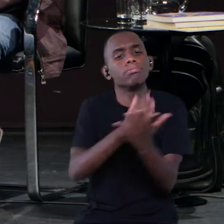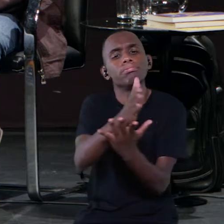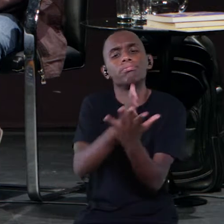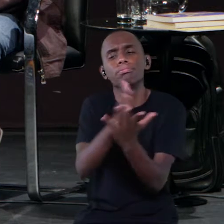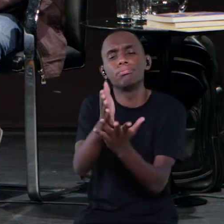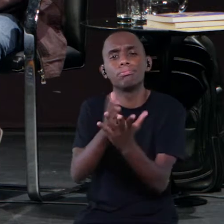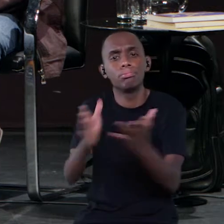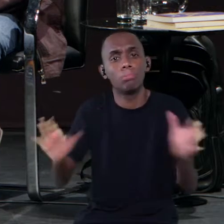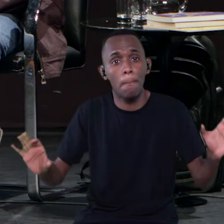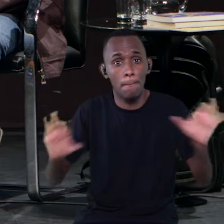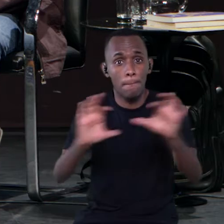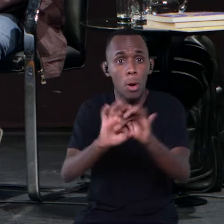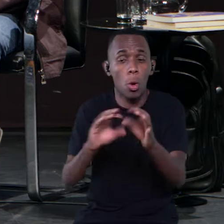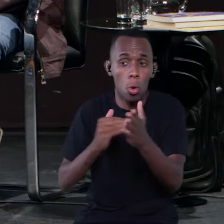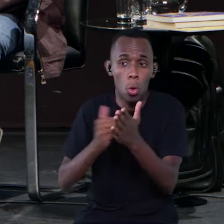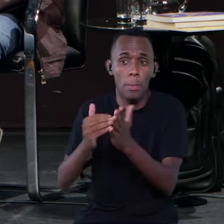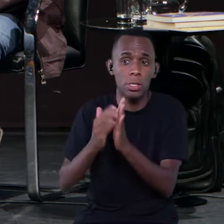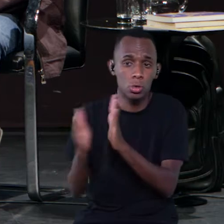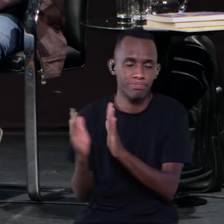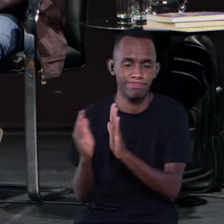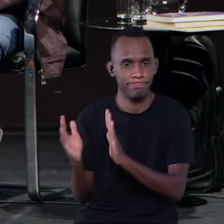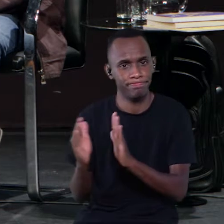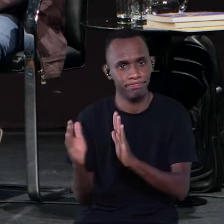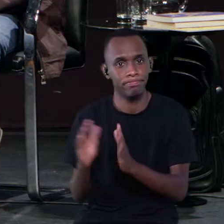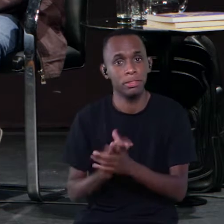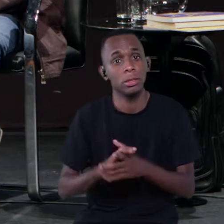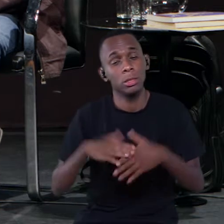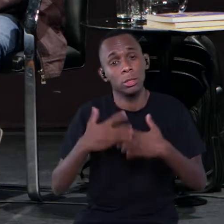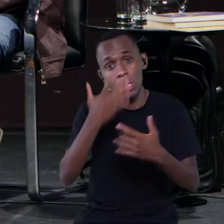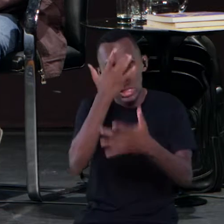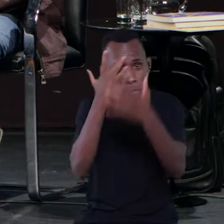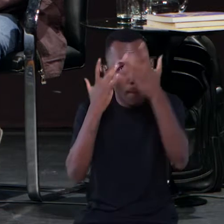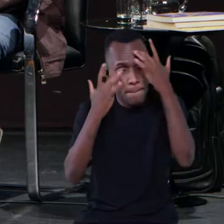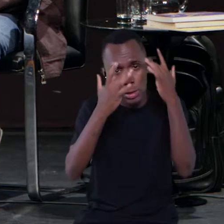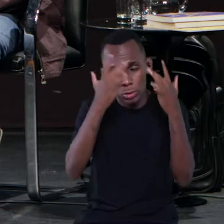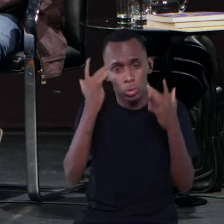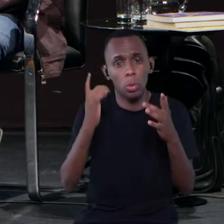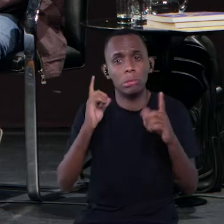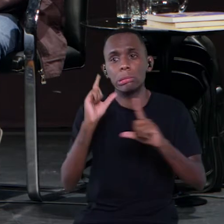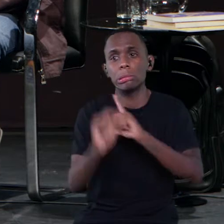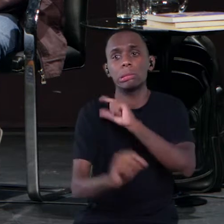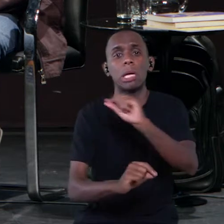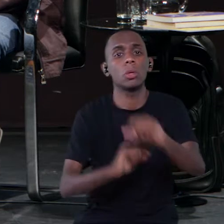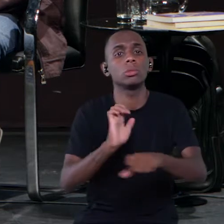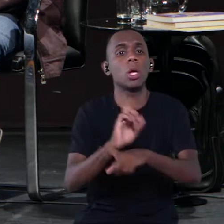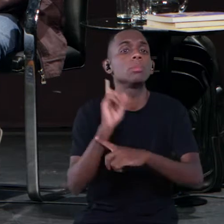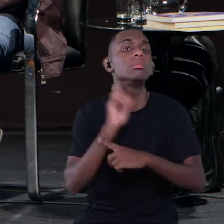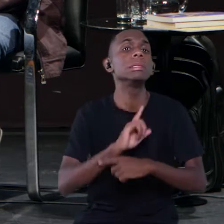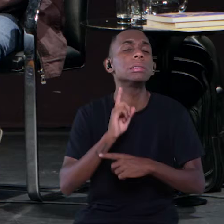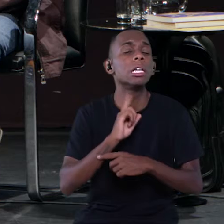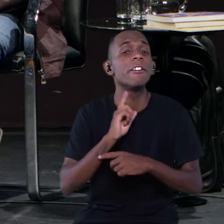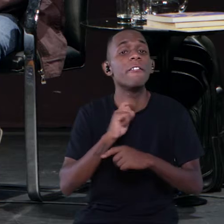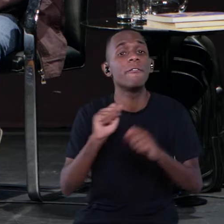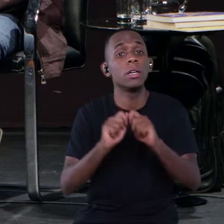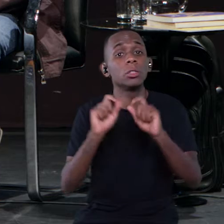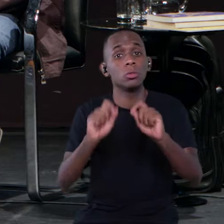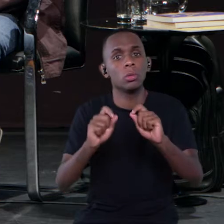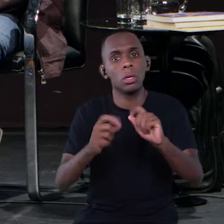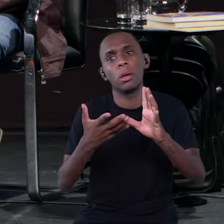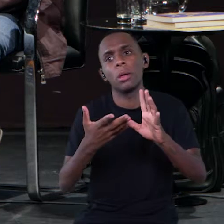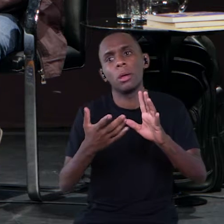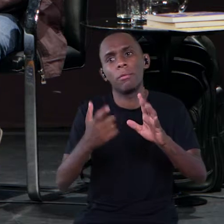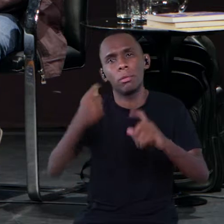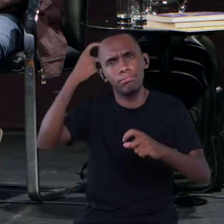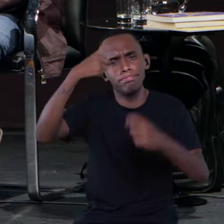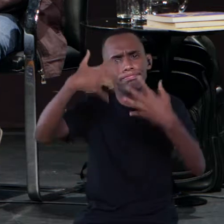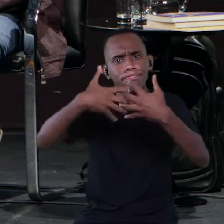interdisciplinaridade surgiu ali, aquele ponto. E essas pessoas que saíram de Minas Gerais, que foram, de certa forma, formar